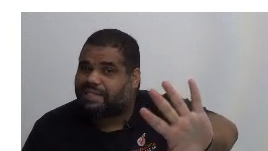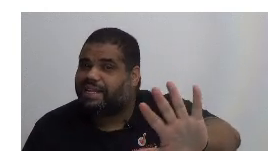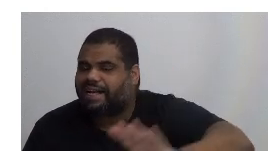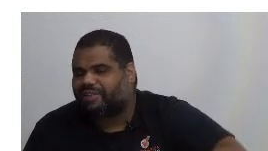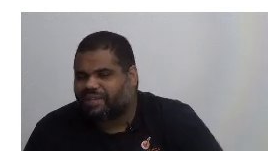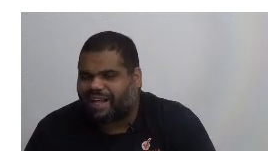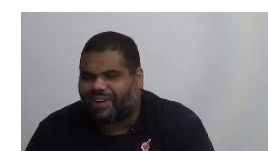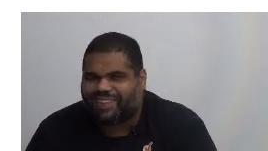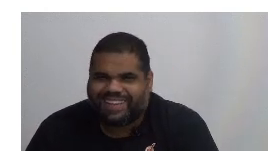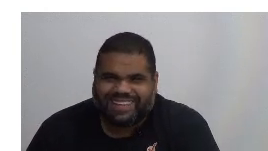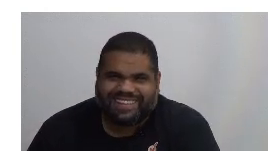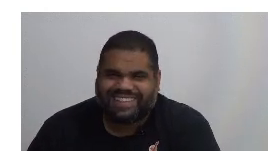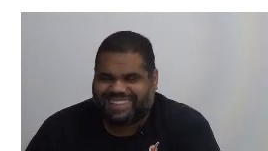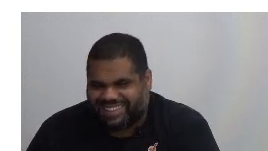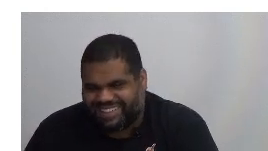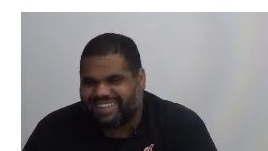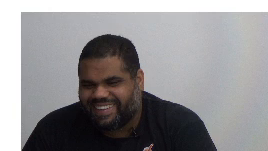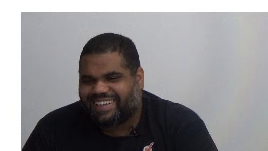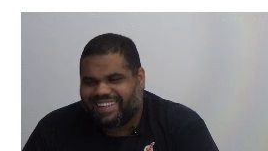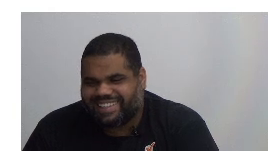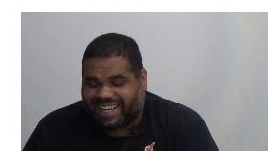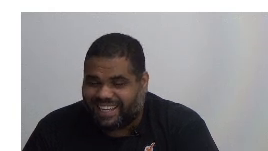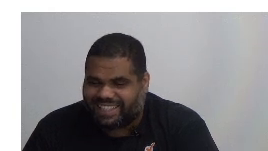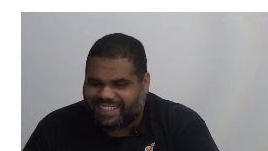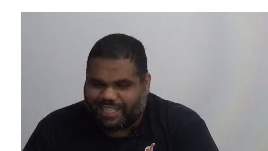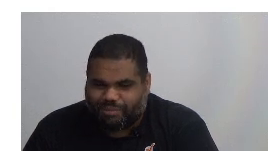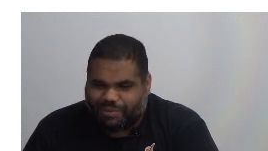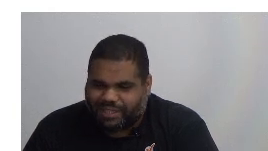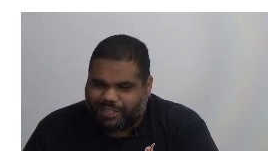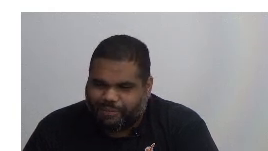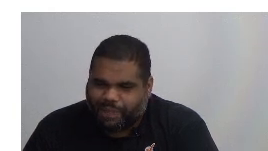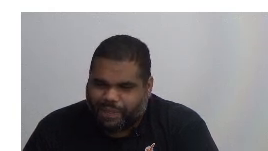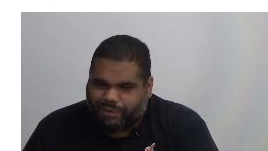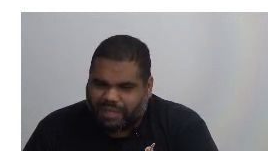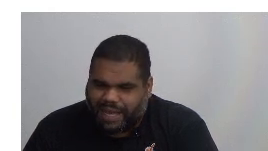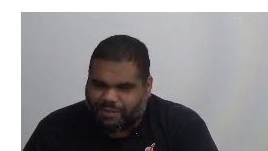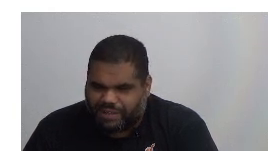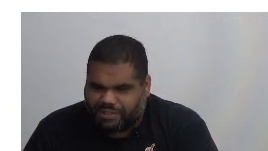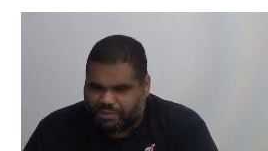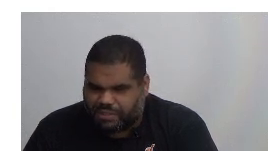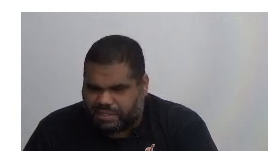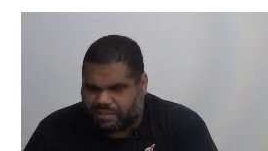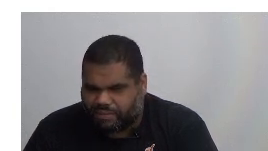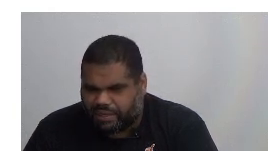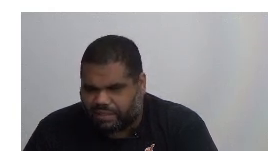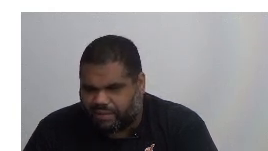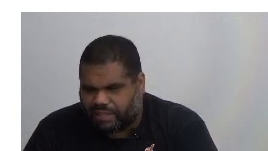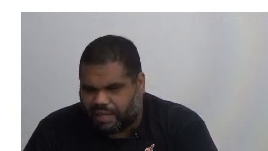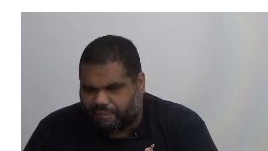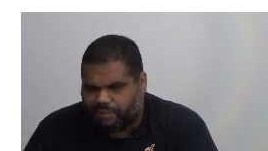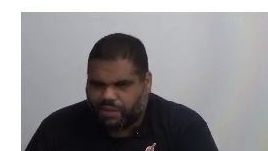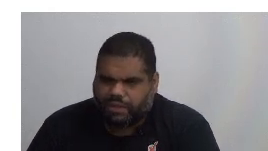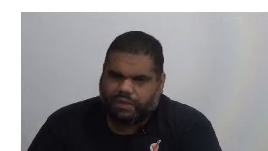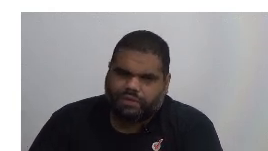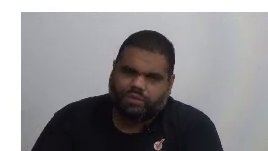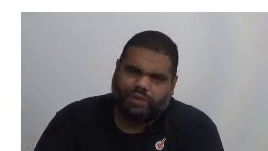ver se você está ligado na aula. Já ia dar chabum aqui. Então, 10 vezes 250 vai